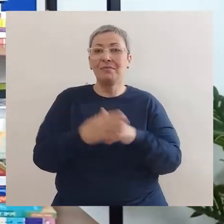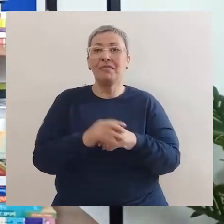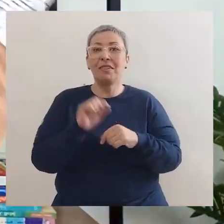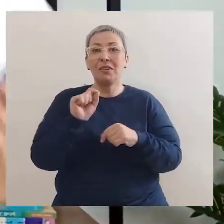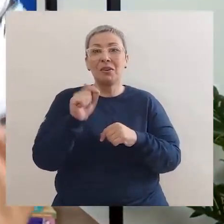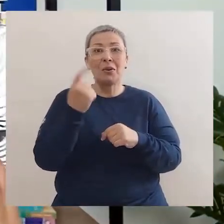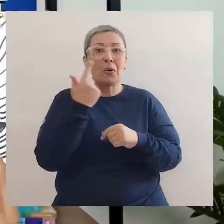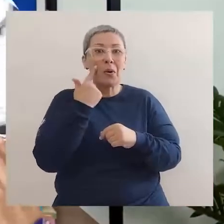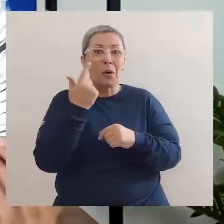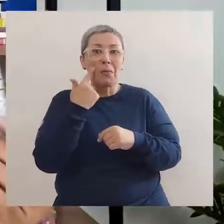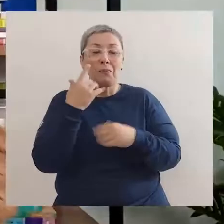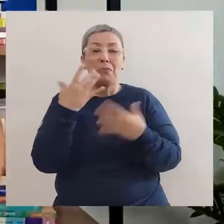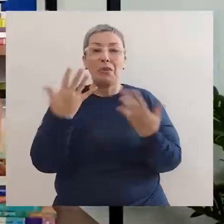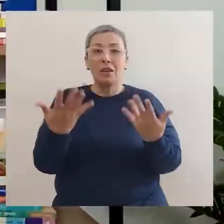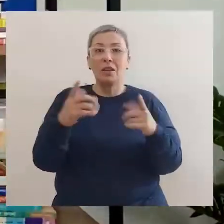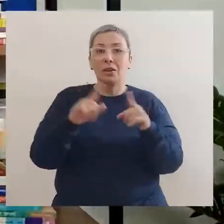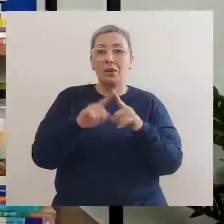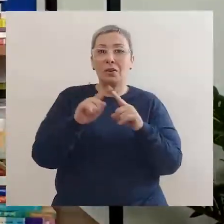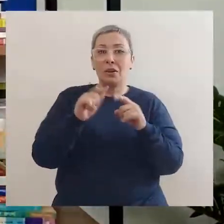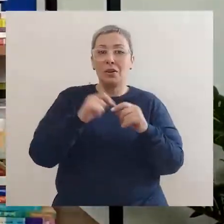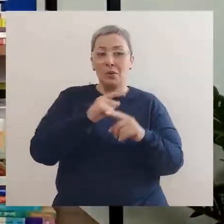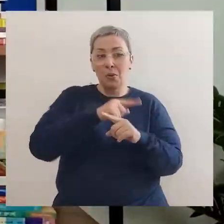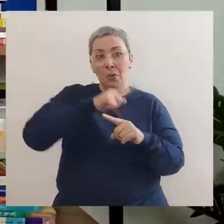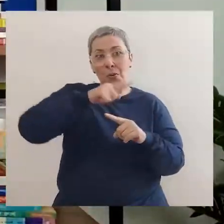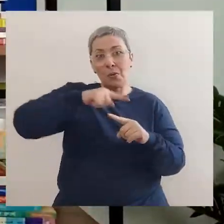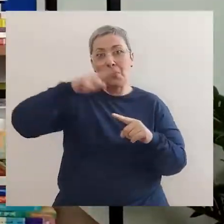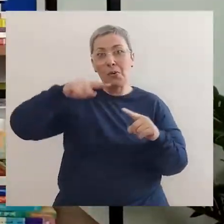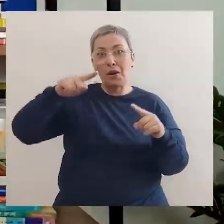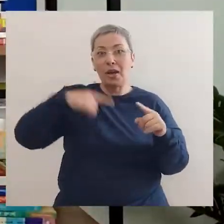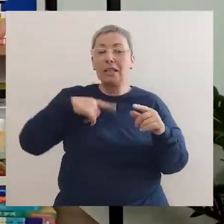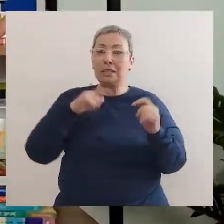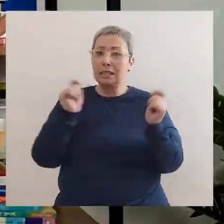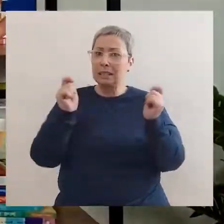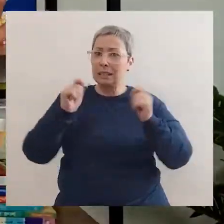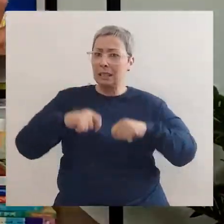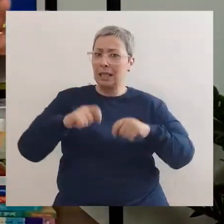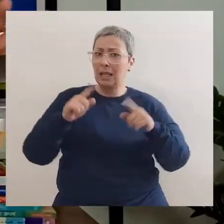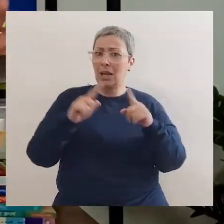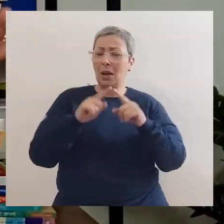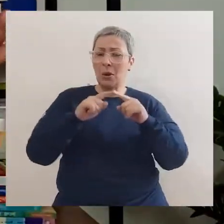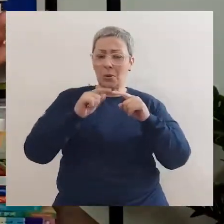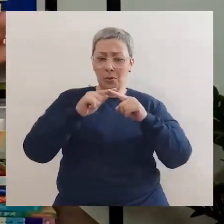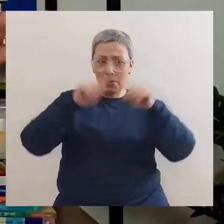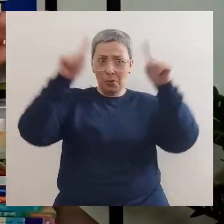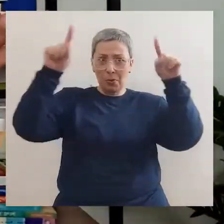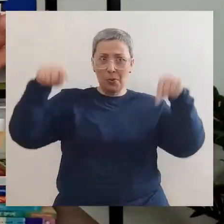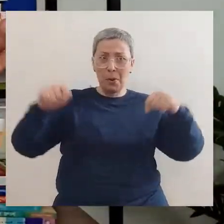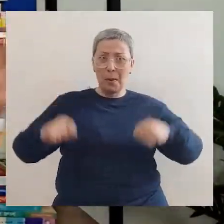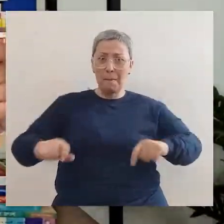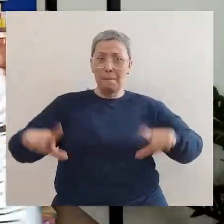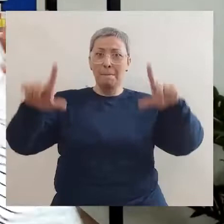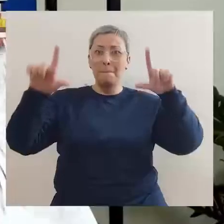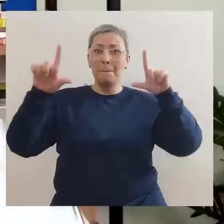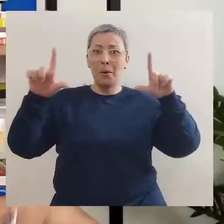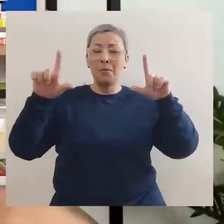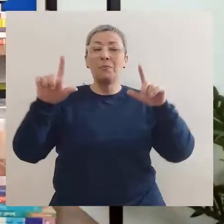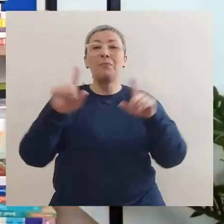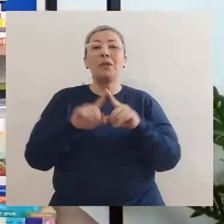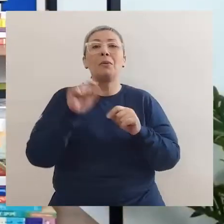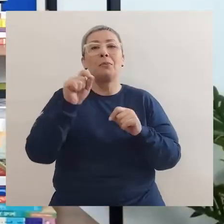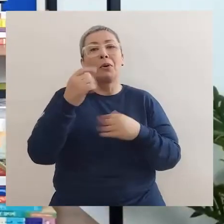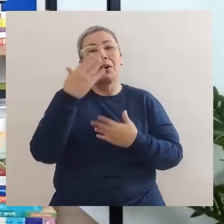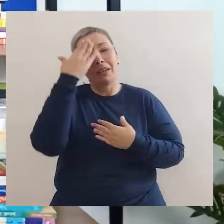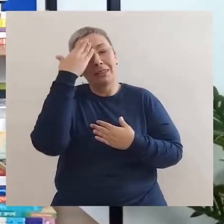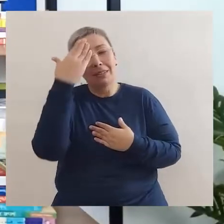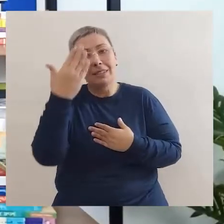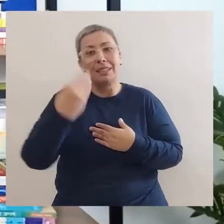né? Ó, meu grafismo, dá até para colocar uma moldura, né? Eu quero